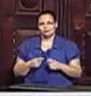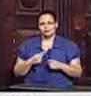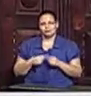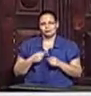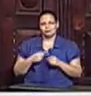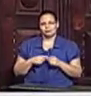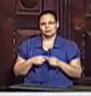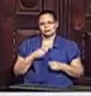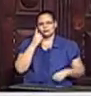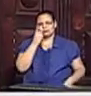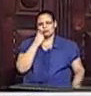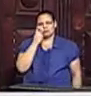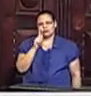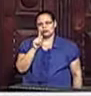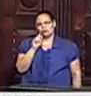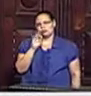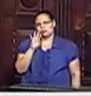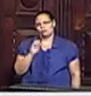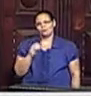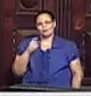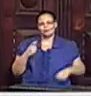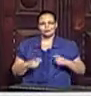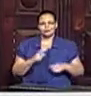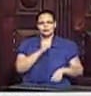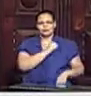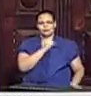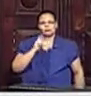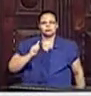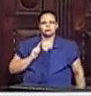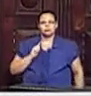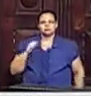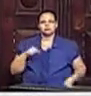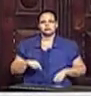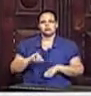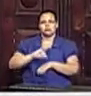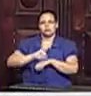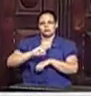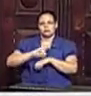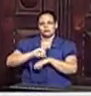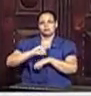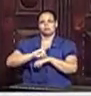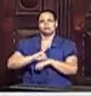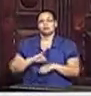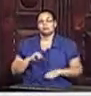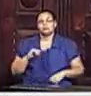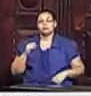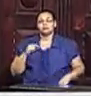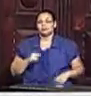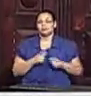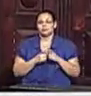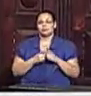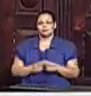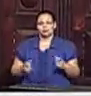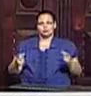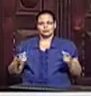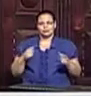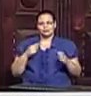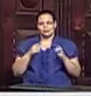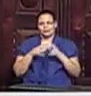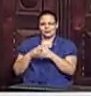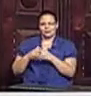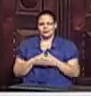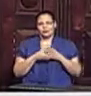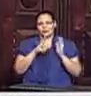deputado Gilberto Palmares, de São Gonçalo. Aqui na capital, enfim, que concentra a maior parte do roubo de